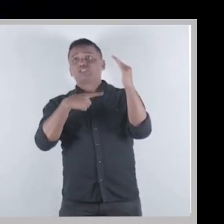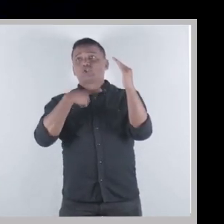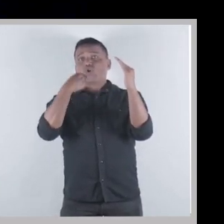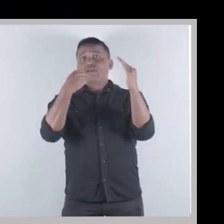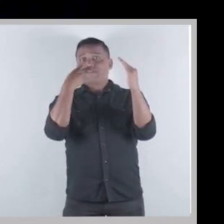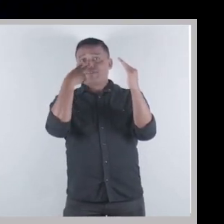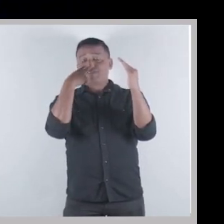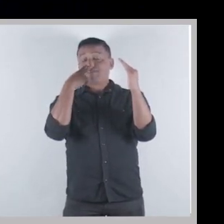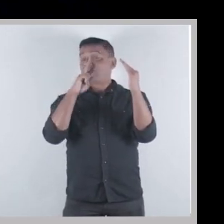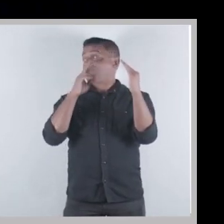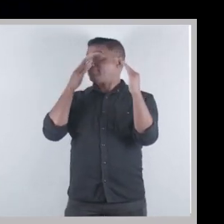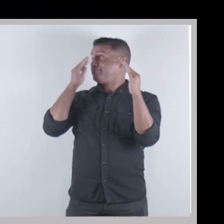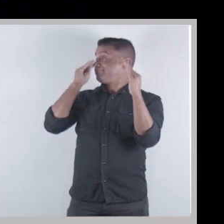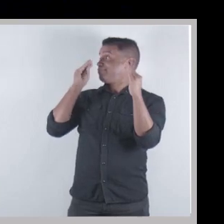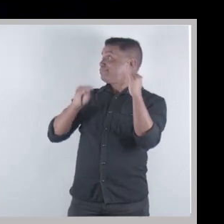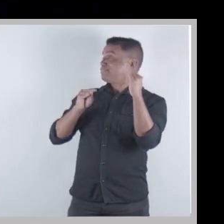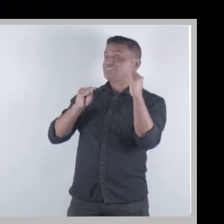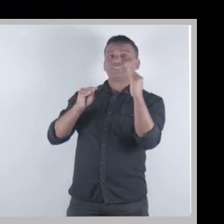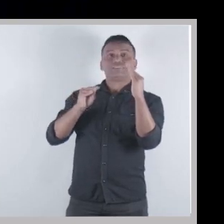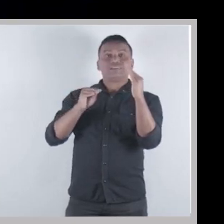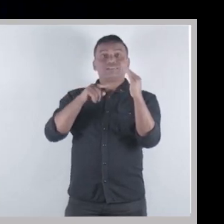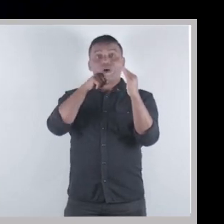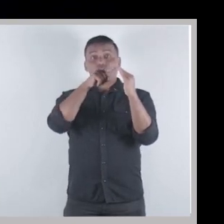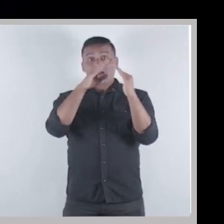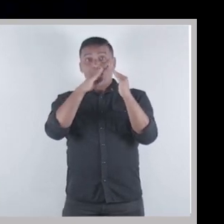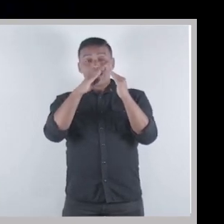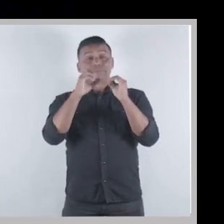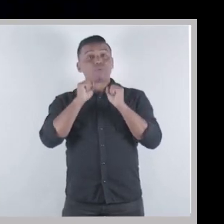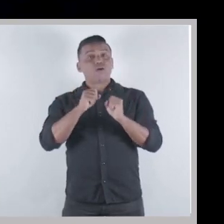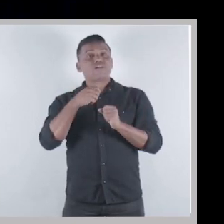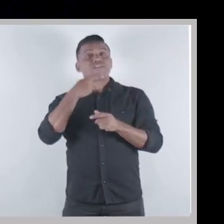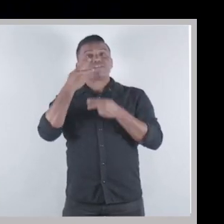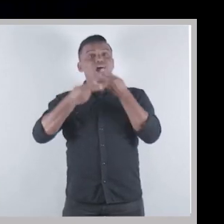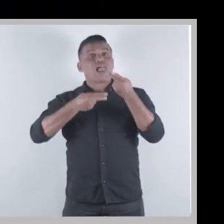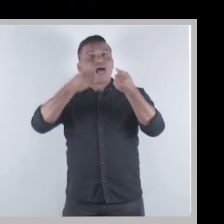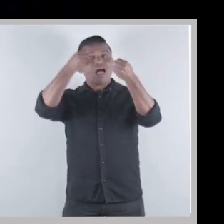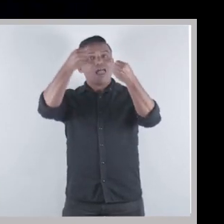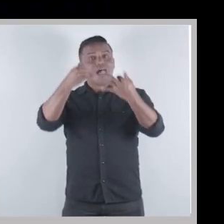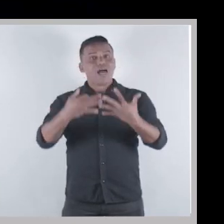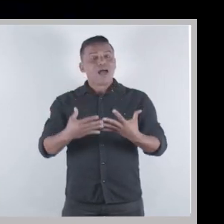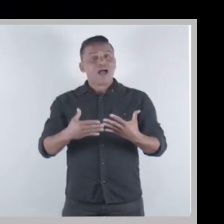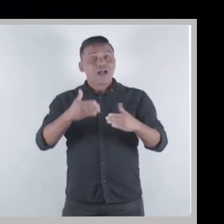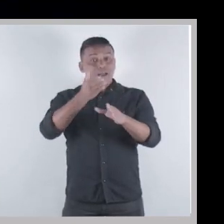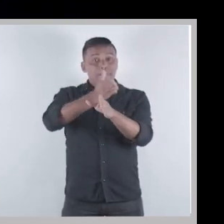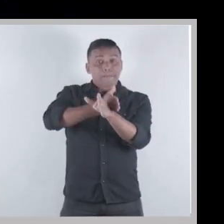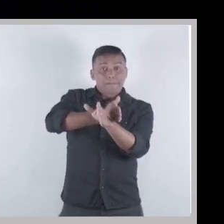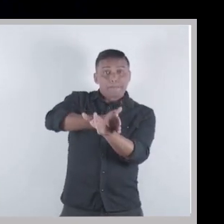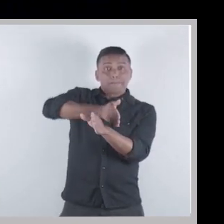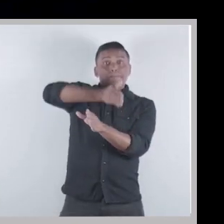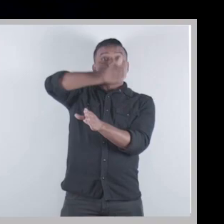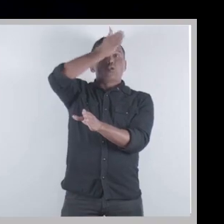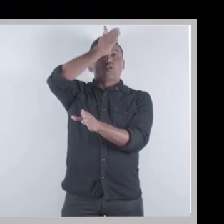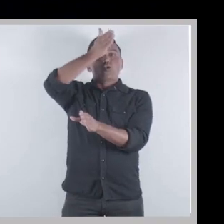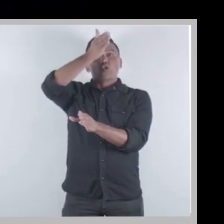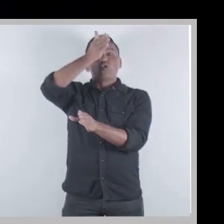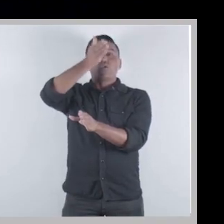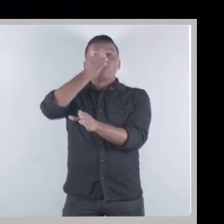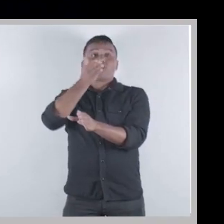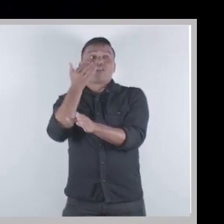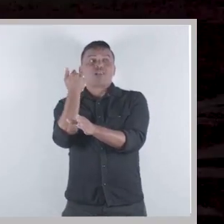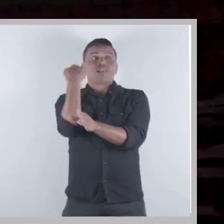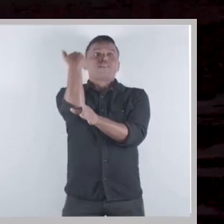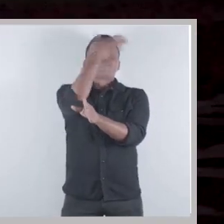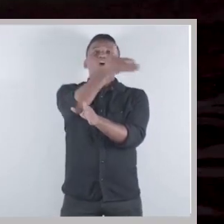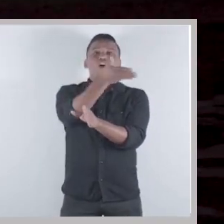ver? Se pudessem falar, quais histórias seus muros contariam aos que estivessem do lado de